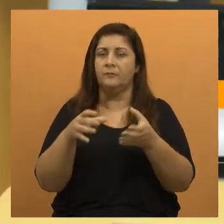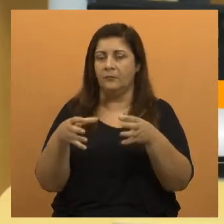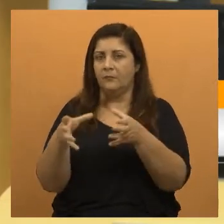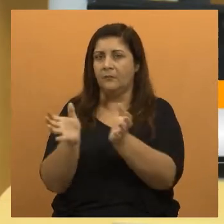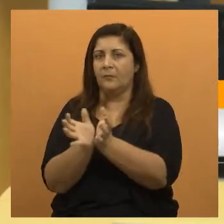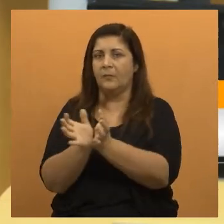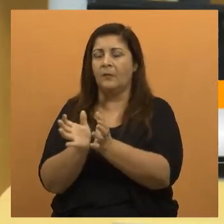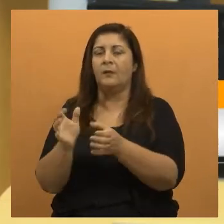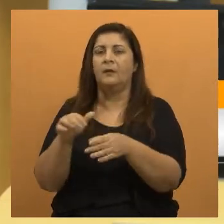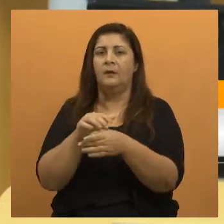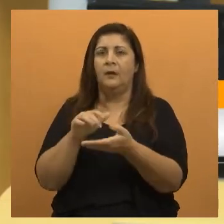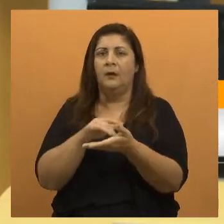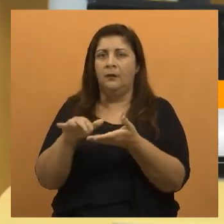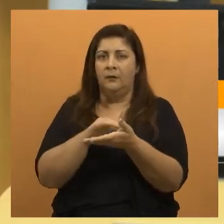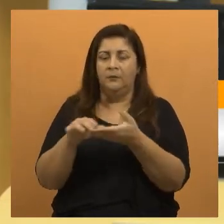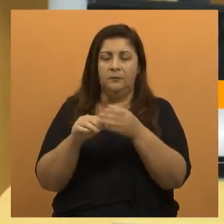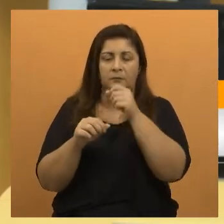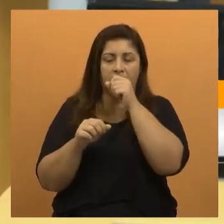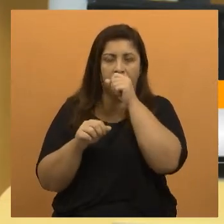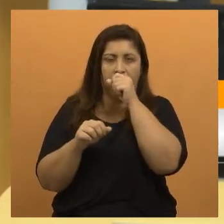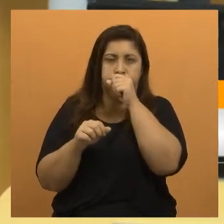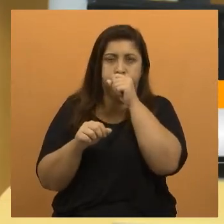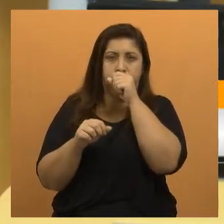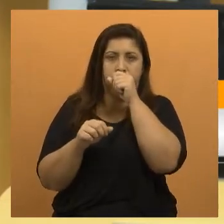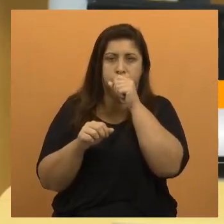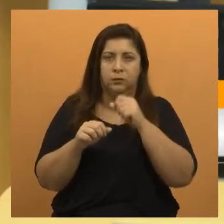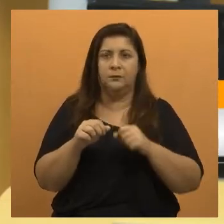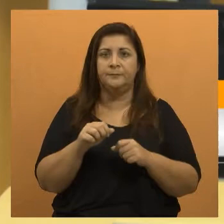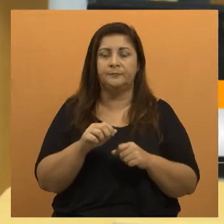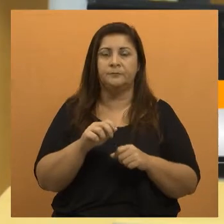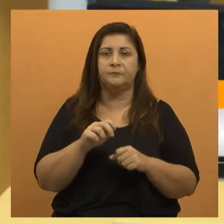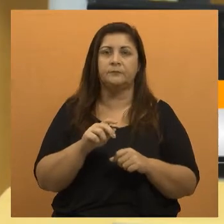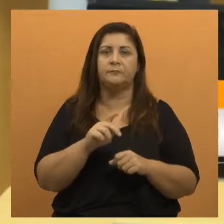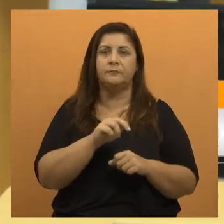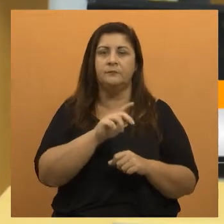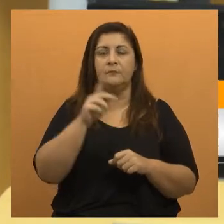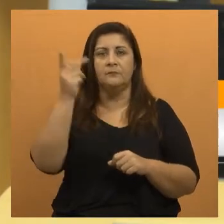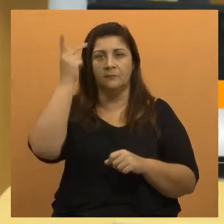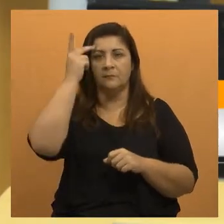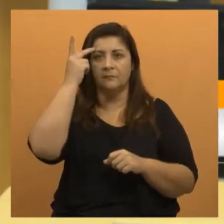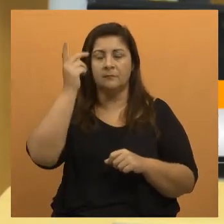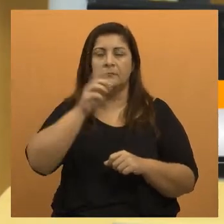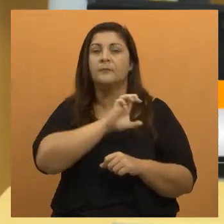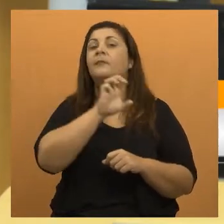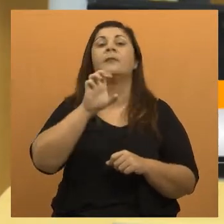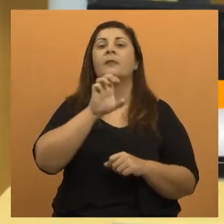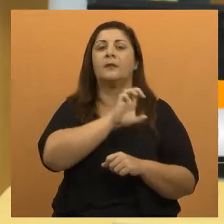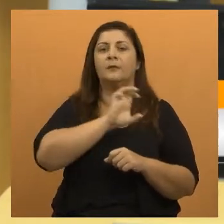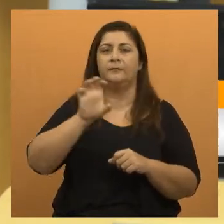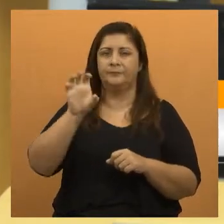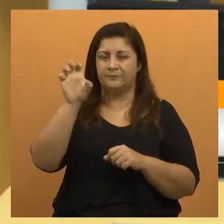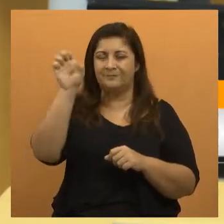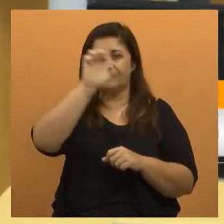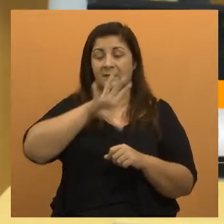Pública do Governo do Estado de São Paulo e regulamentado pela Lei nº